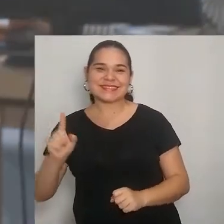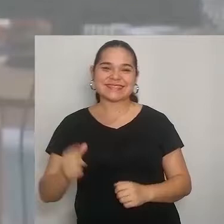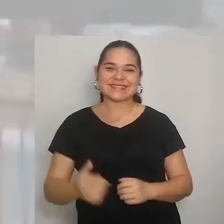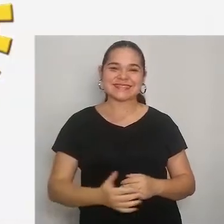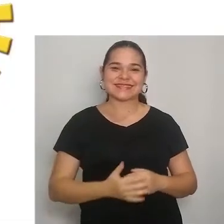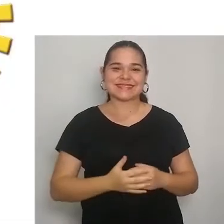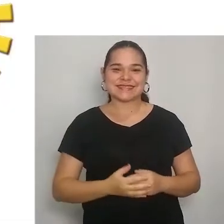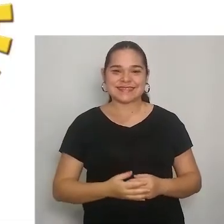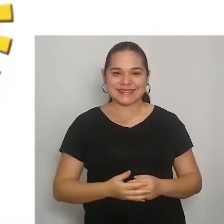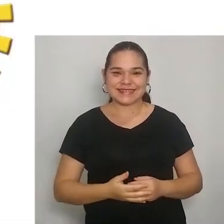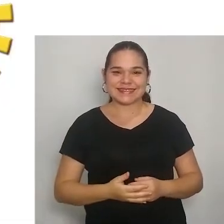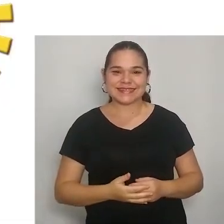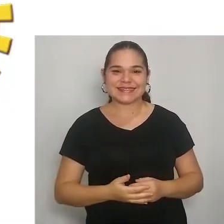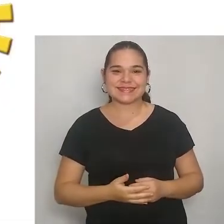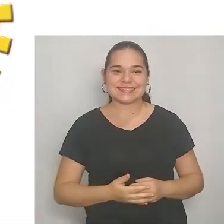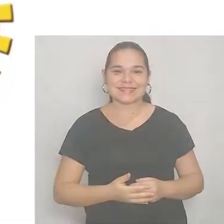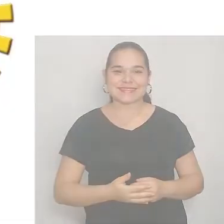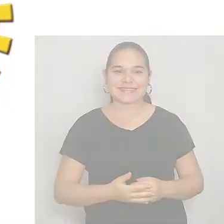cimec.com.br/atendimento.